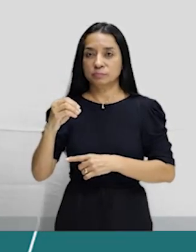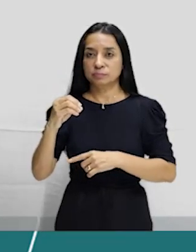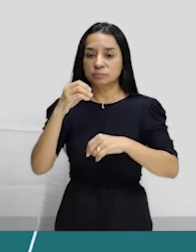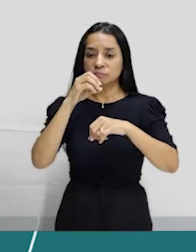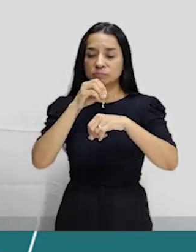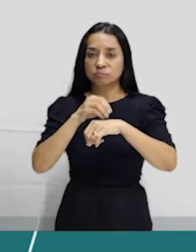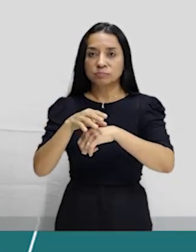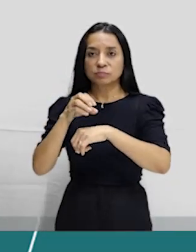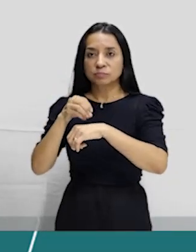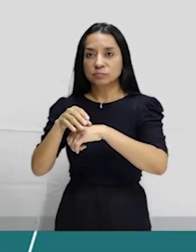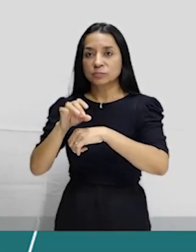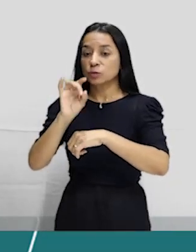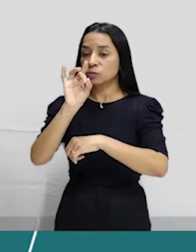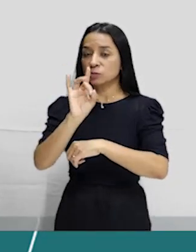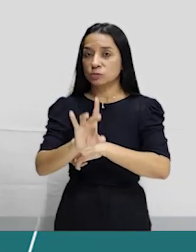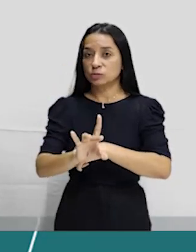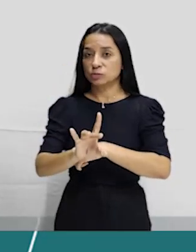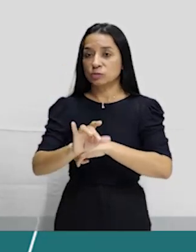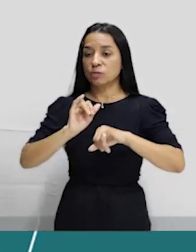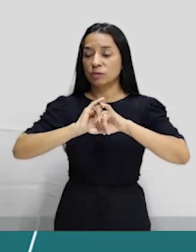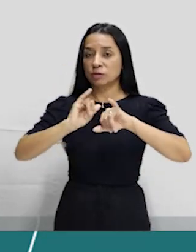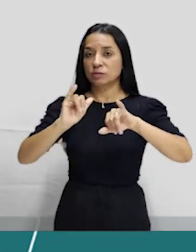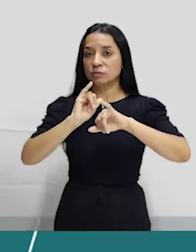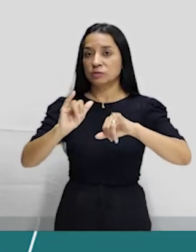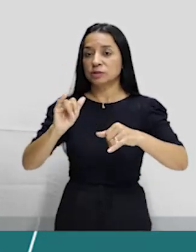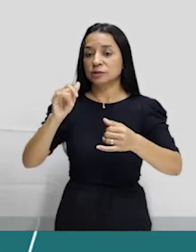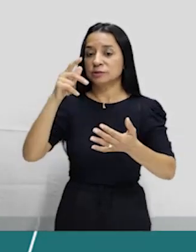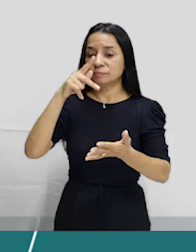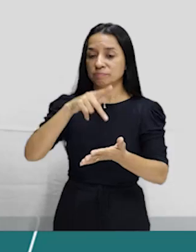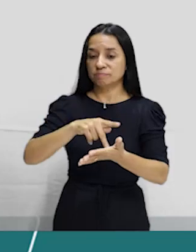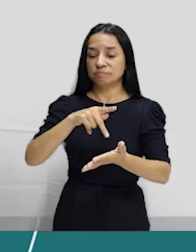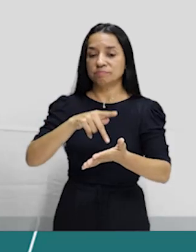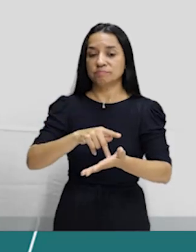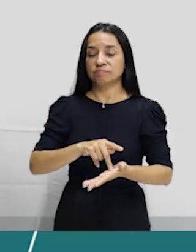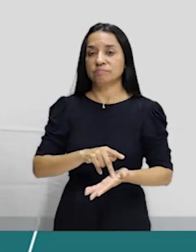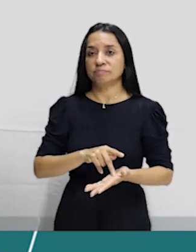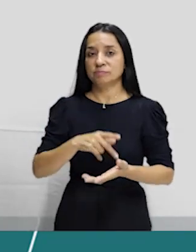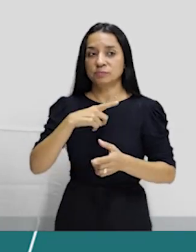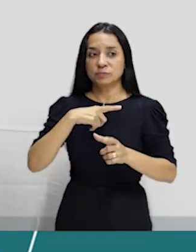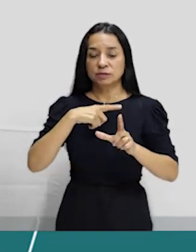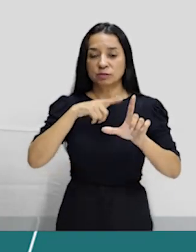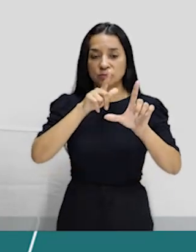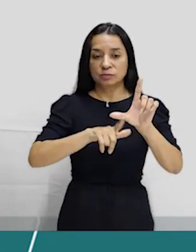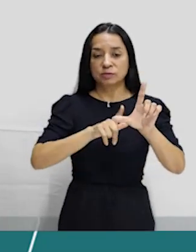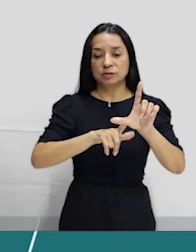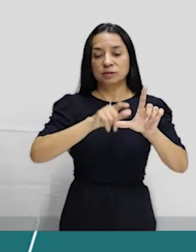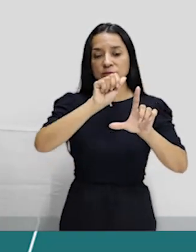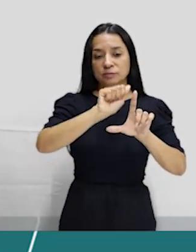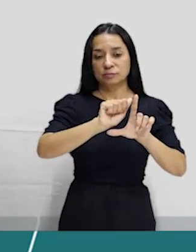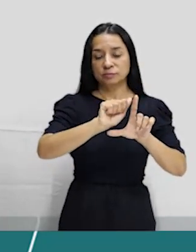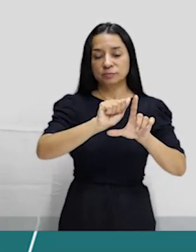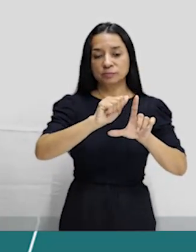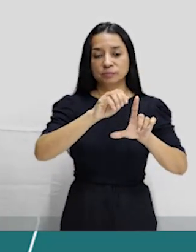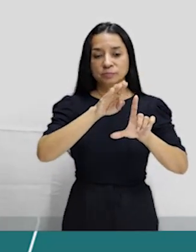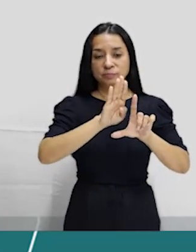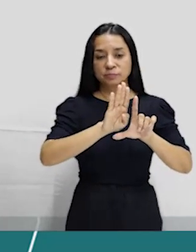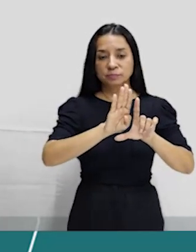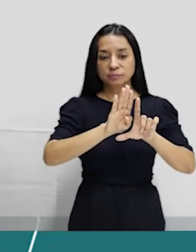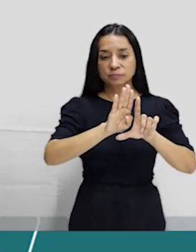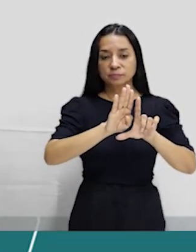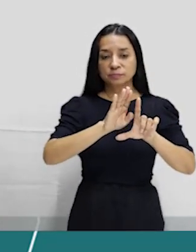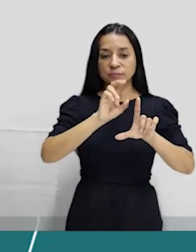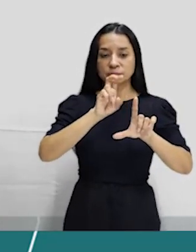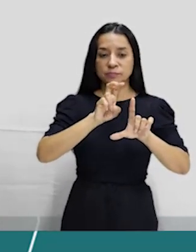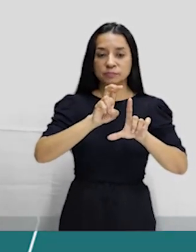replicaram apenas a notícia real? Aí temos as opções. Na letra A, temos 30 pessoas, né? Na letra B,